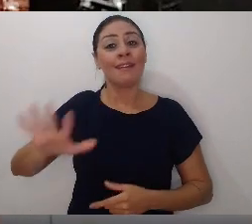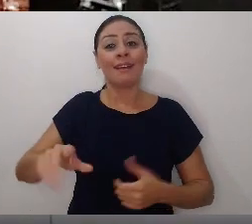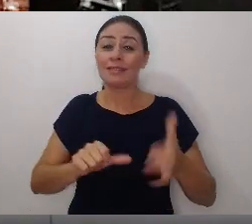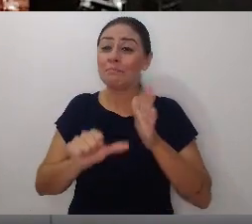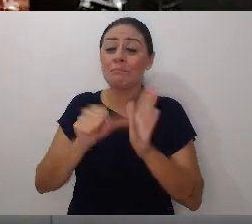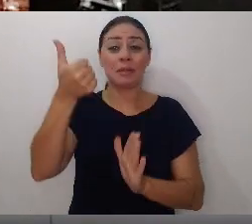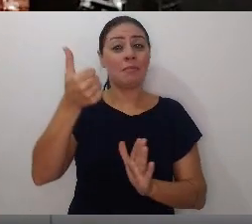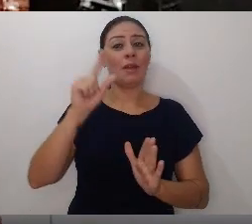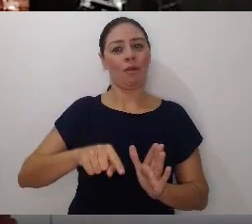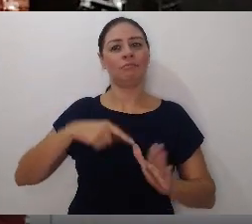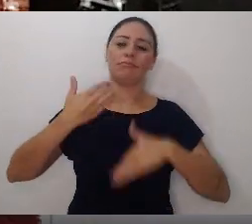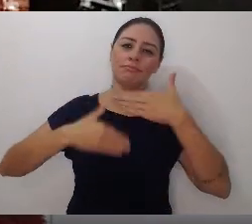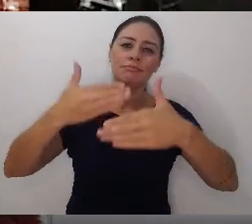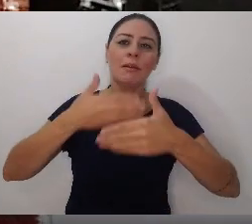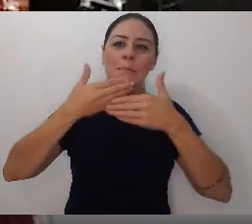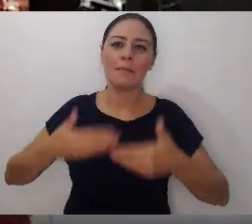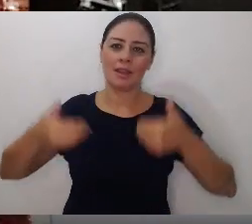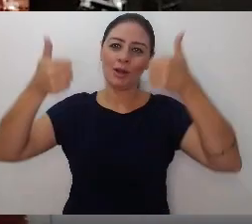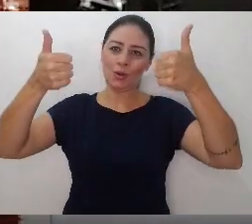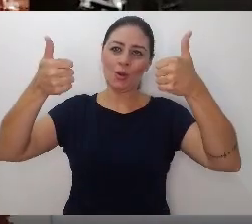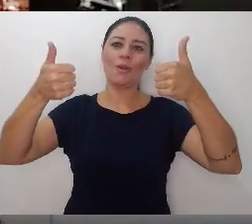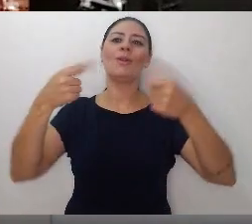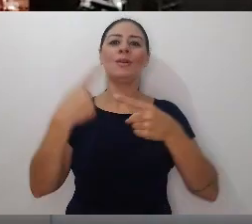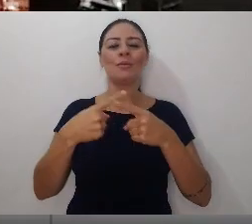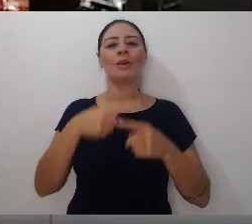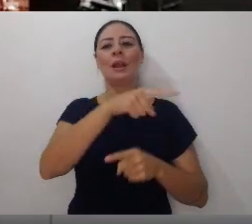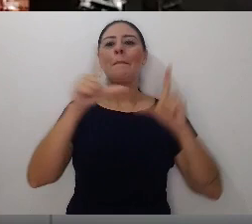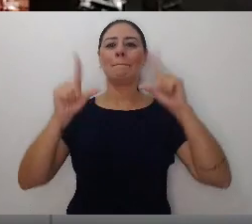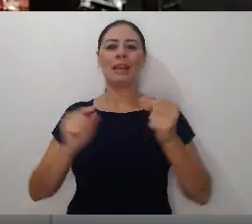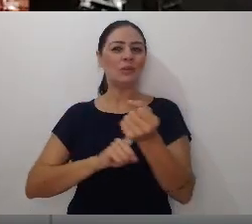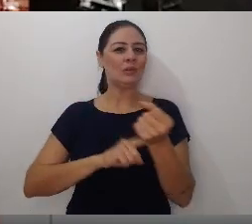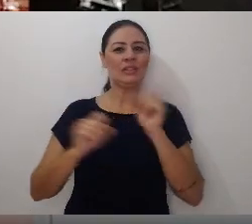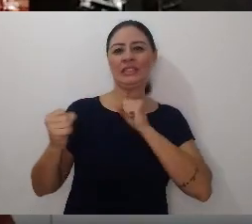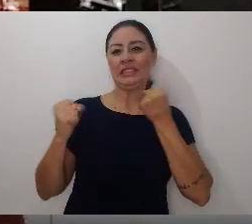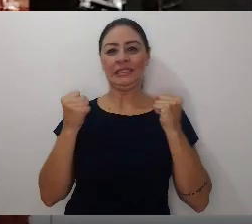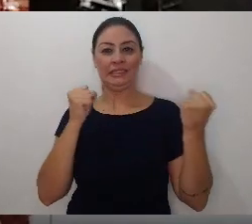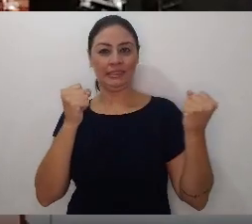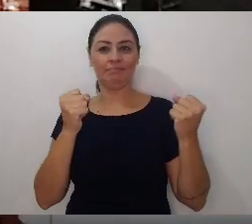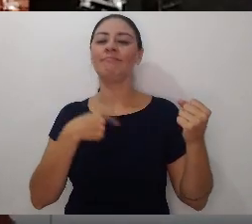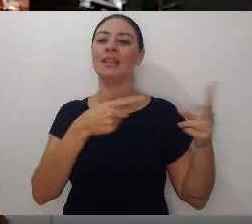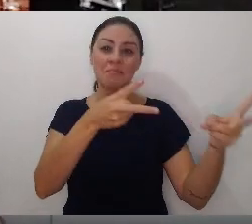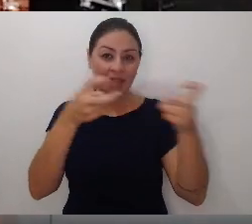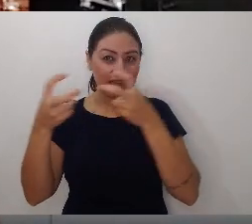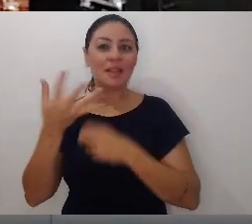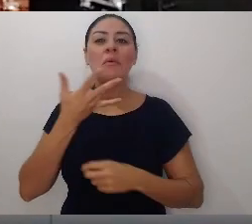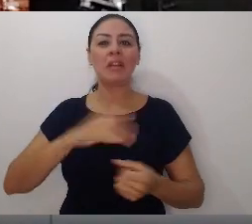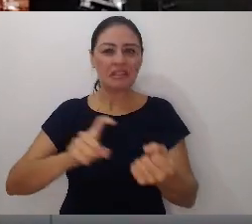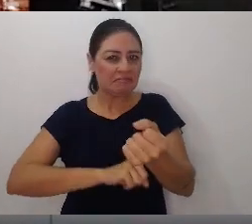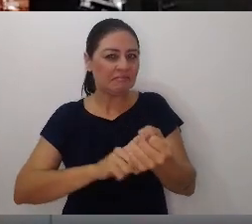ganham, os pais ganham. Porque a criança, em primeiro lugar, ela vai se desenvolver melhor. Com isso, ela estando com